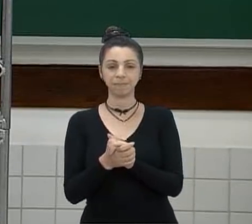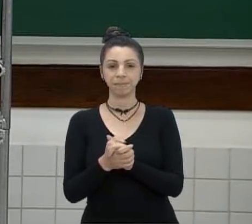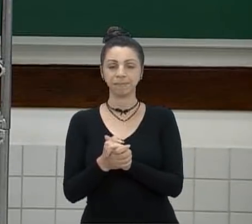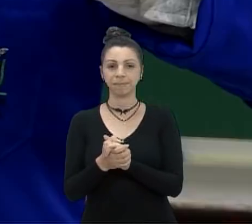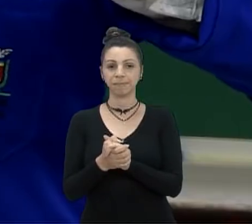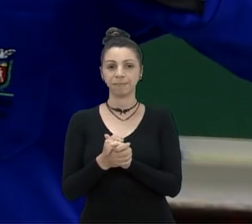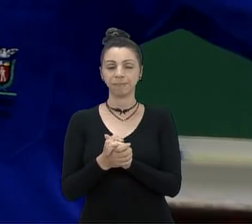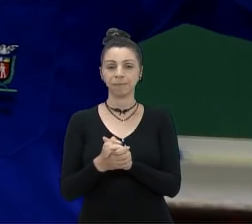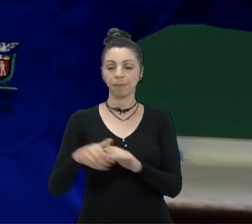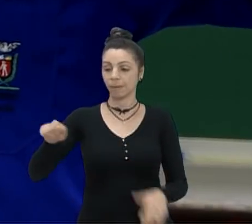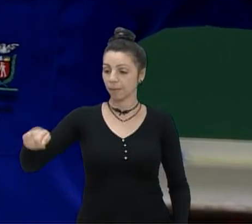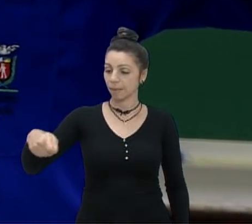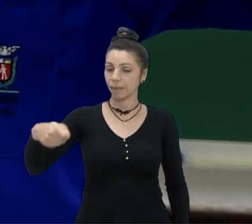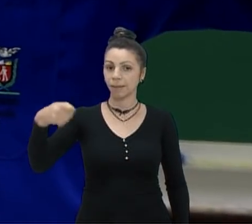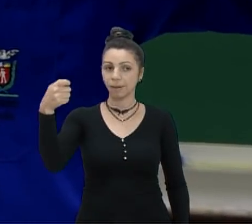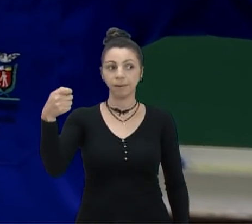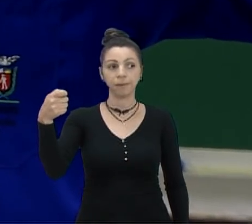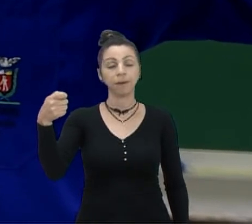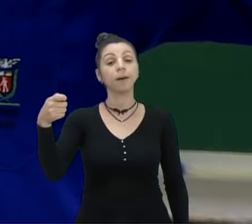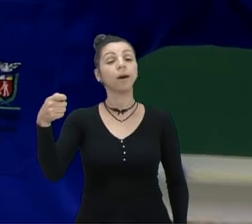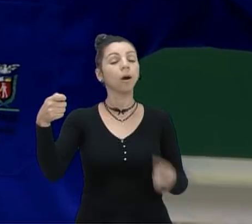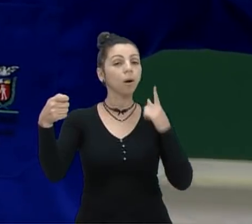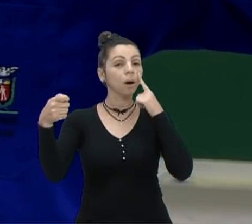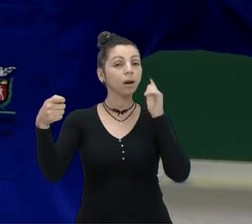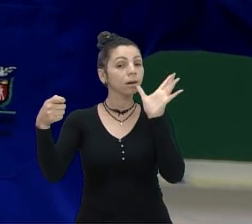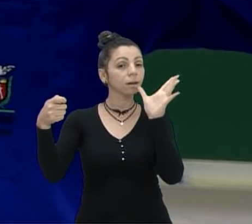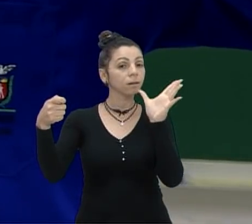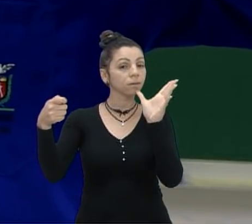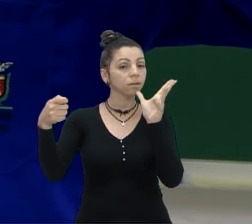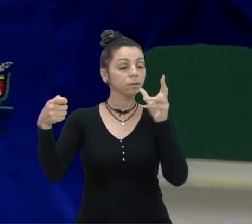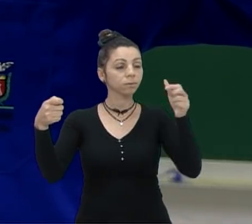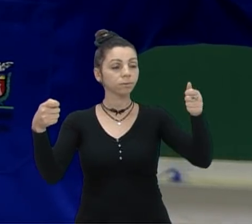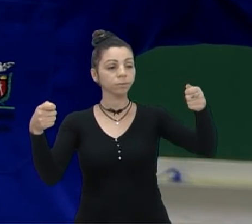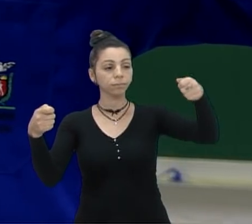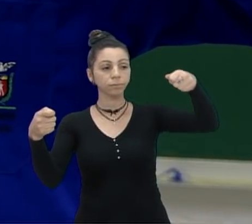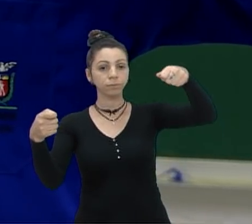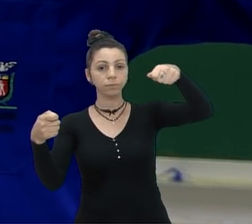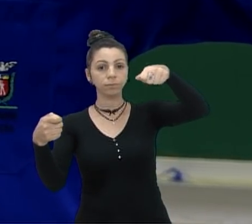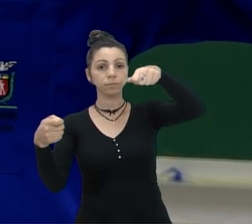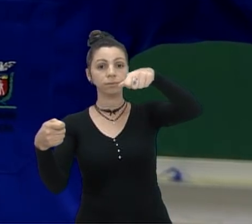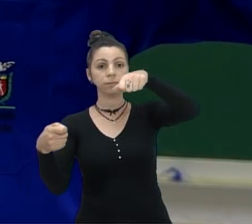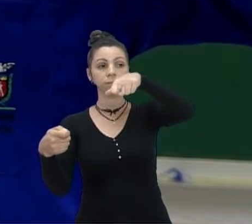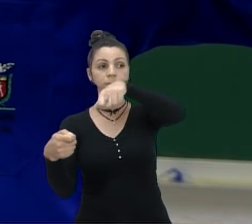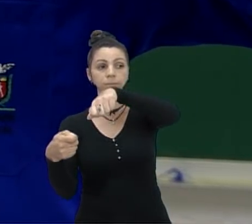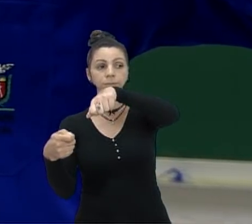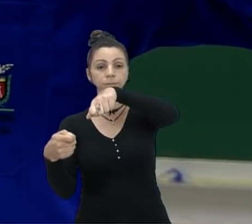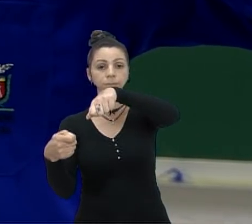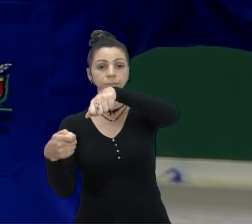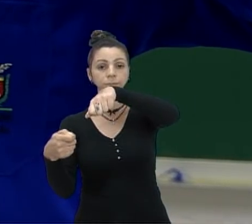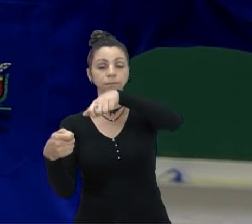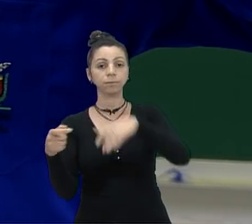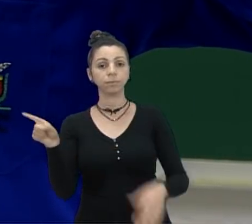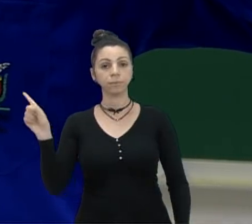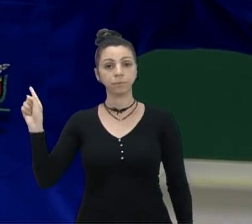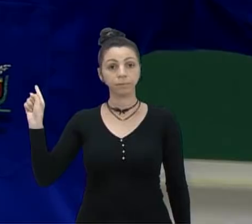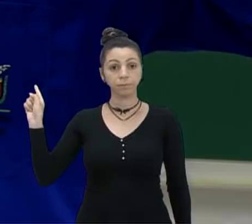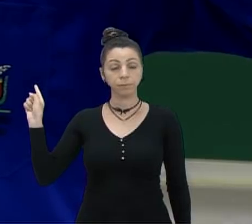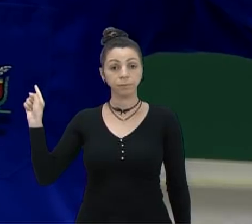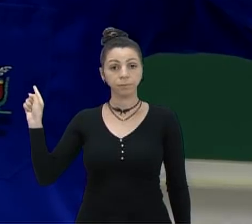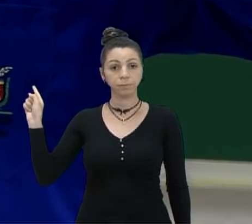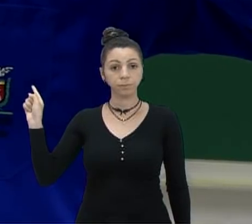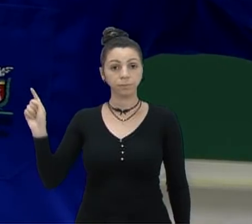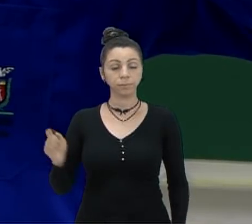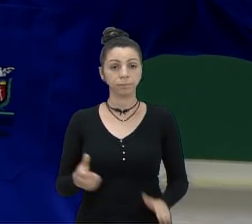exemplo, e colocar esse mel, olha a velocidade da caída. Eu não estou apertando muito.